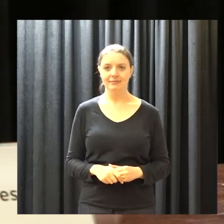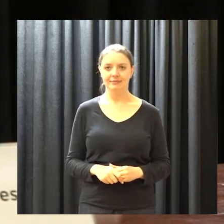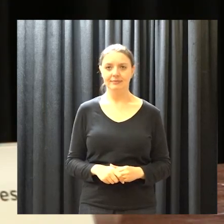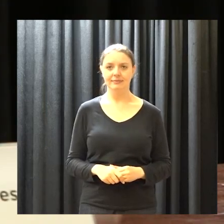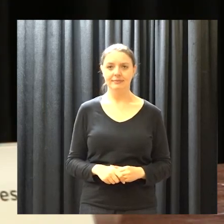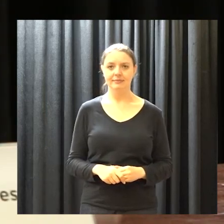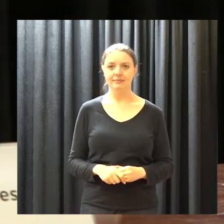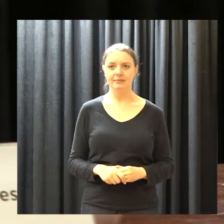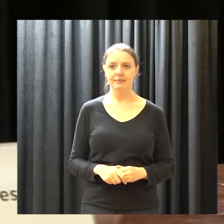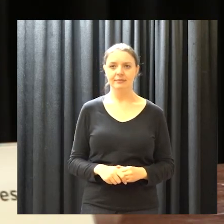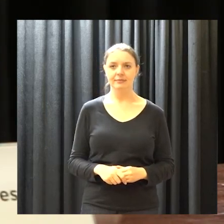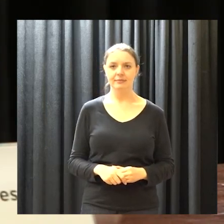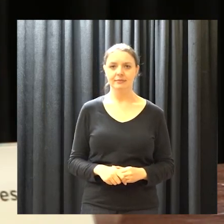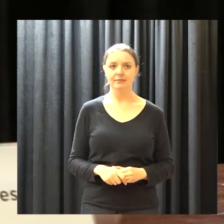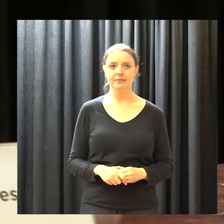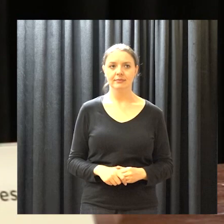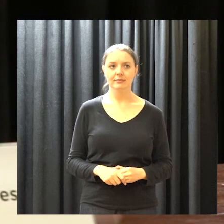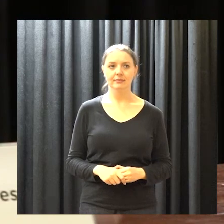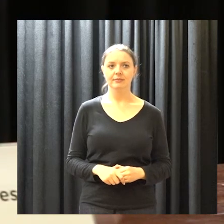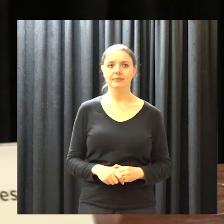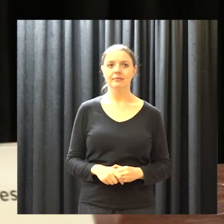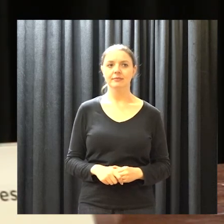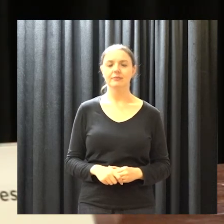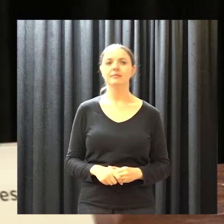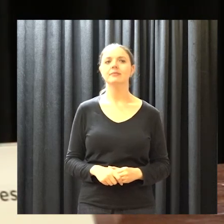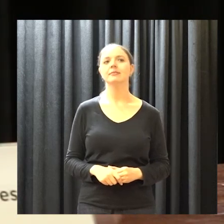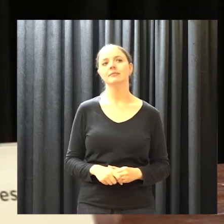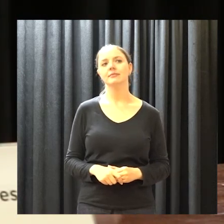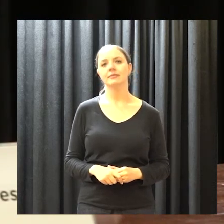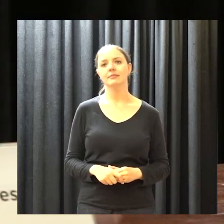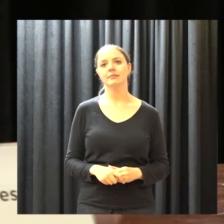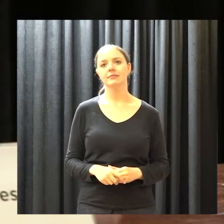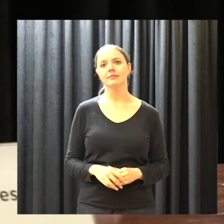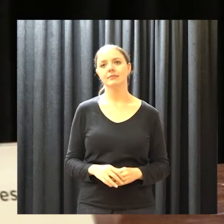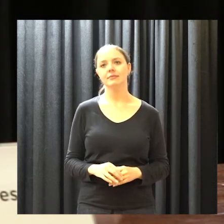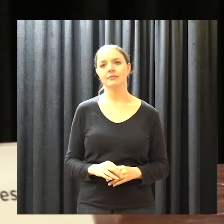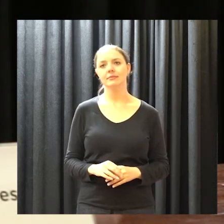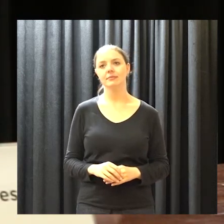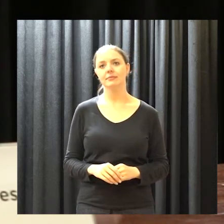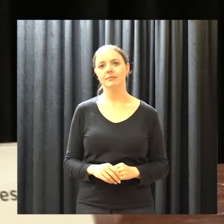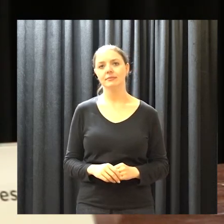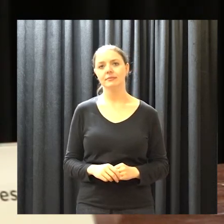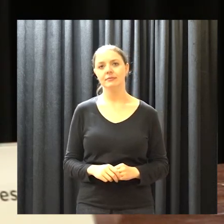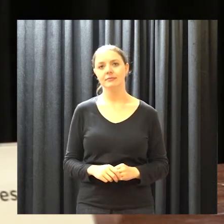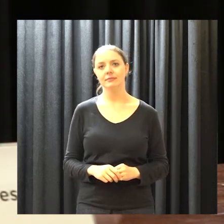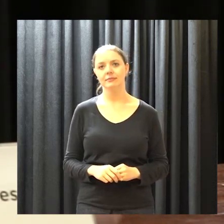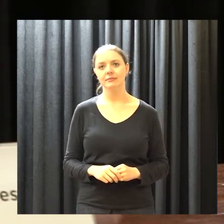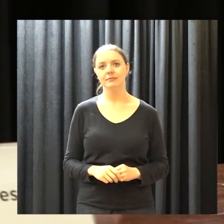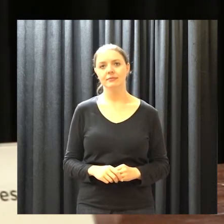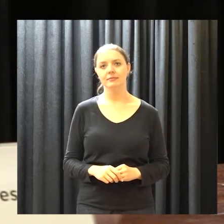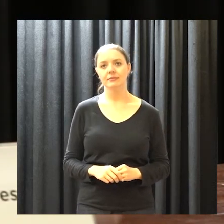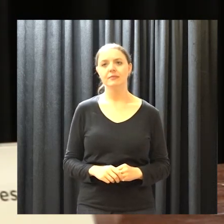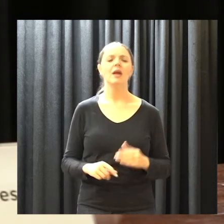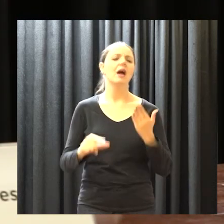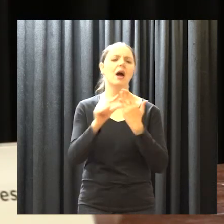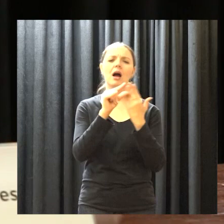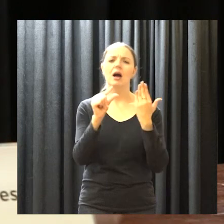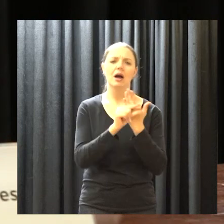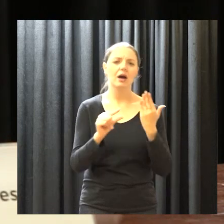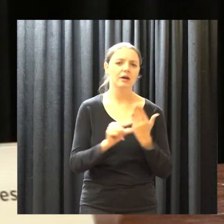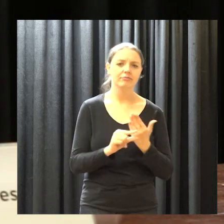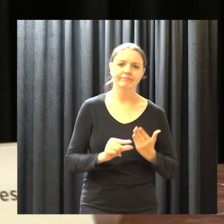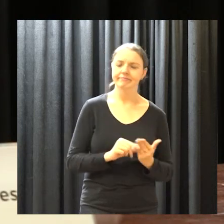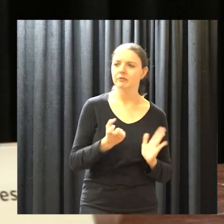Luiz, Márcia Moraes, Alessandra Tsales, Débora Gomes, Camila Alves e tantas outras companheiras